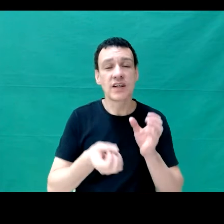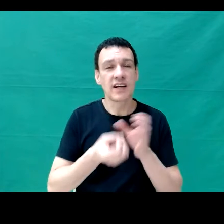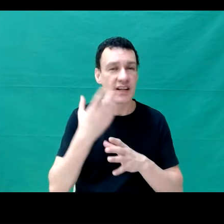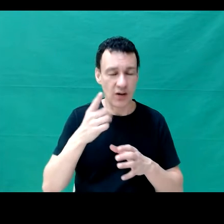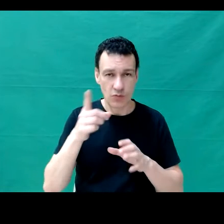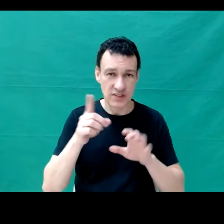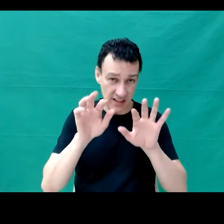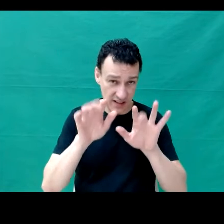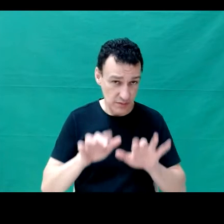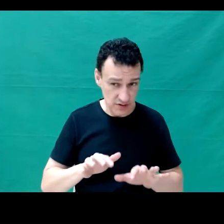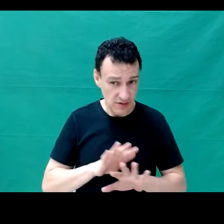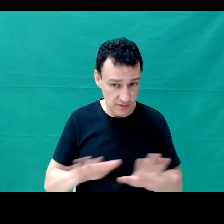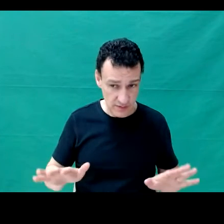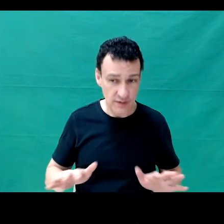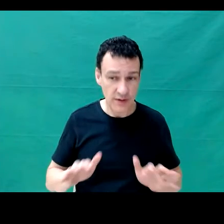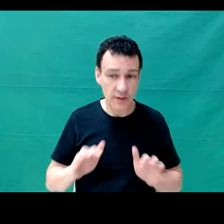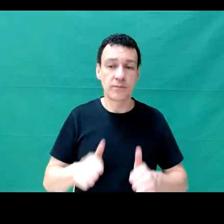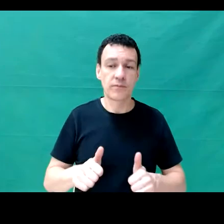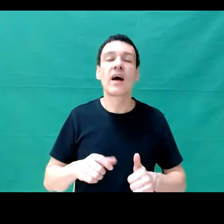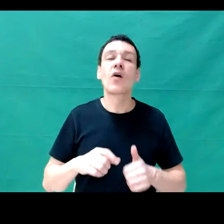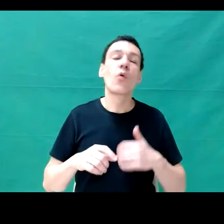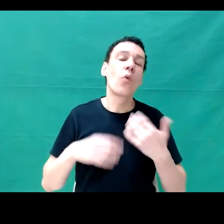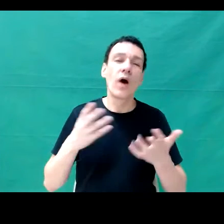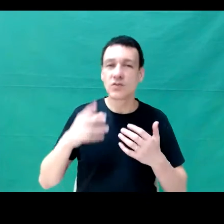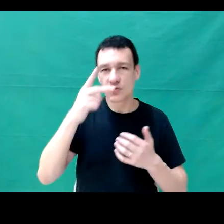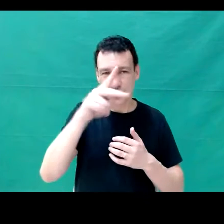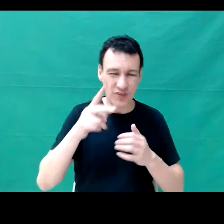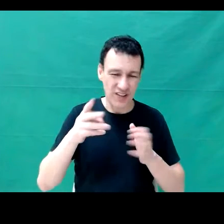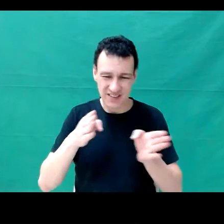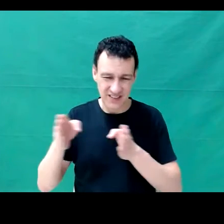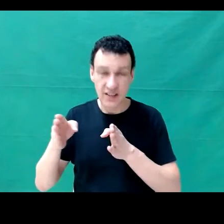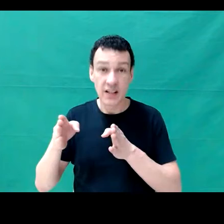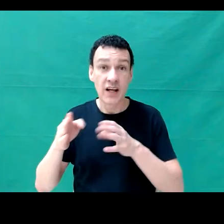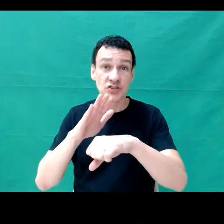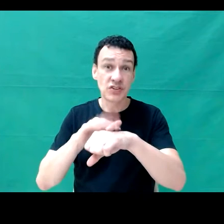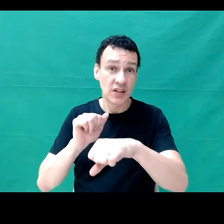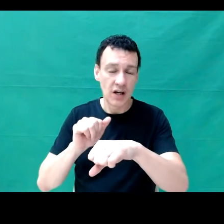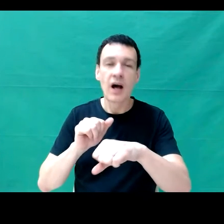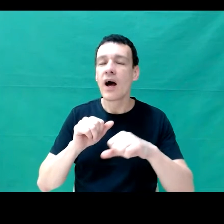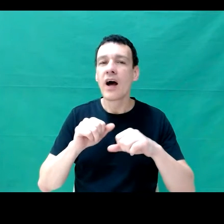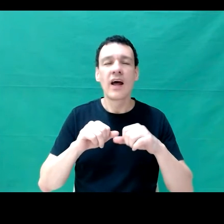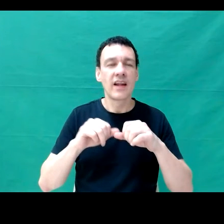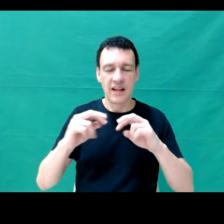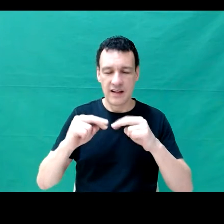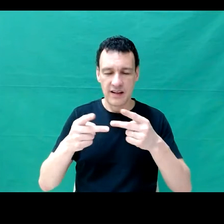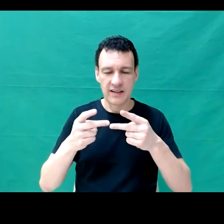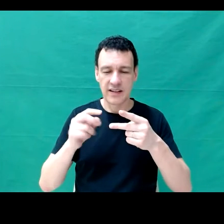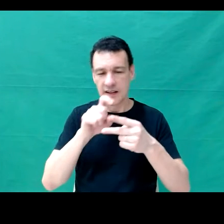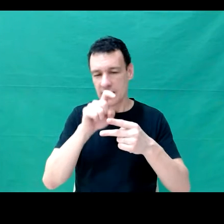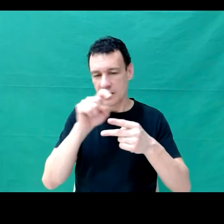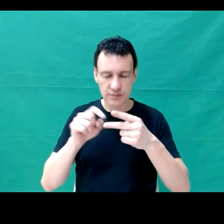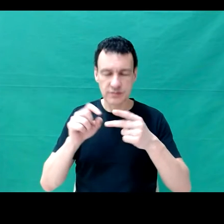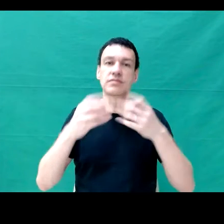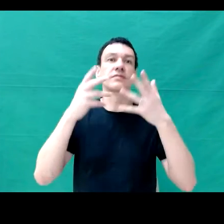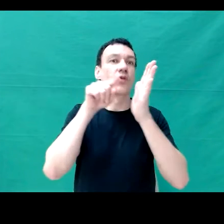né? E esse script, cada vez que a sua esteira chamar, ele vai rodar o link e vai fazer as validações nesse link que você